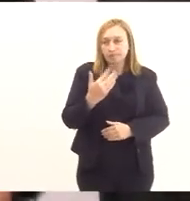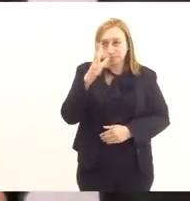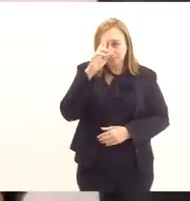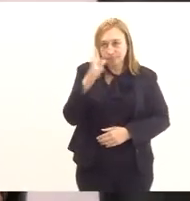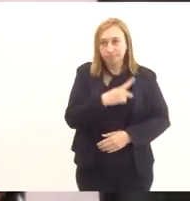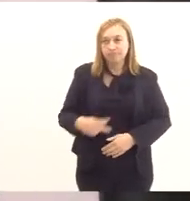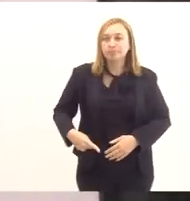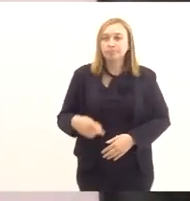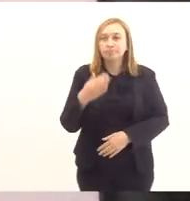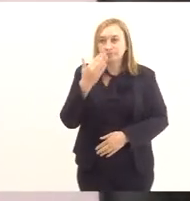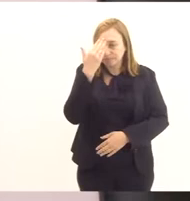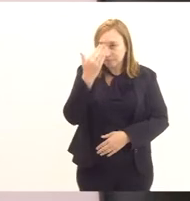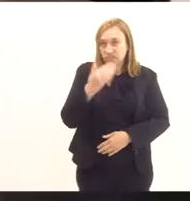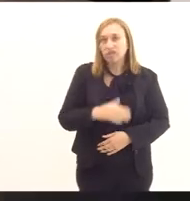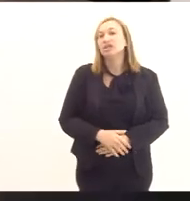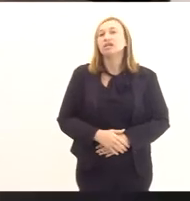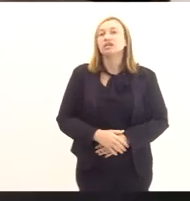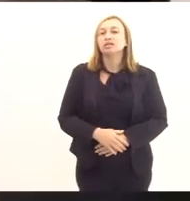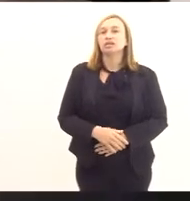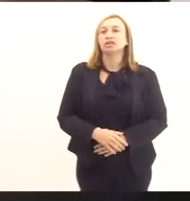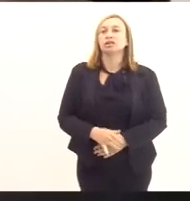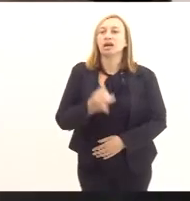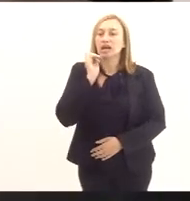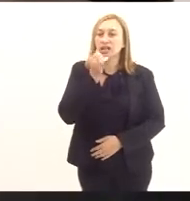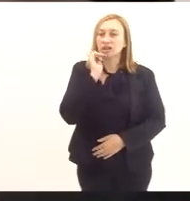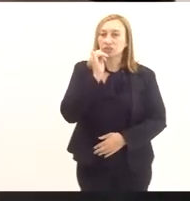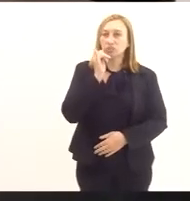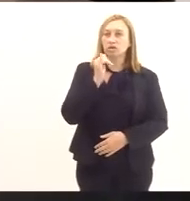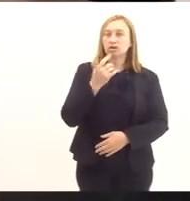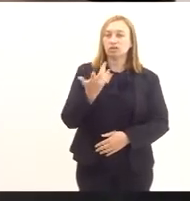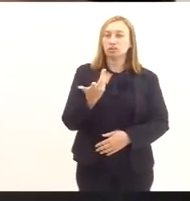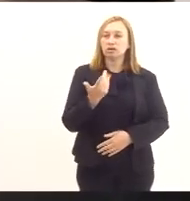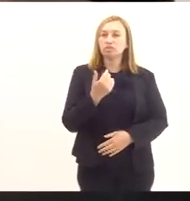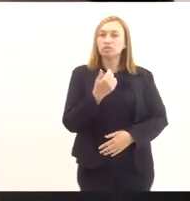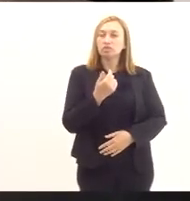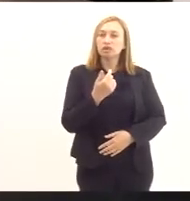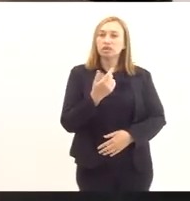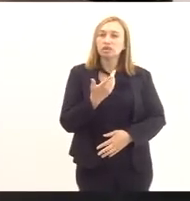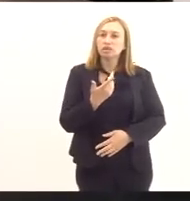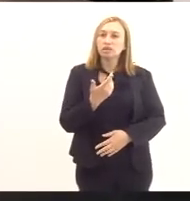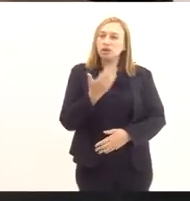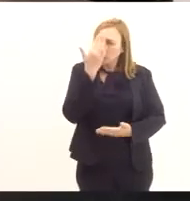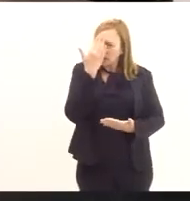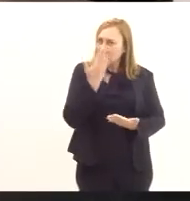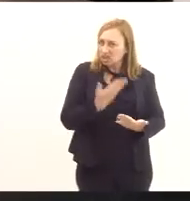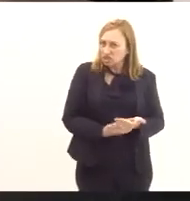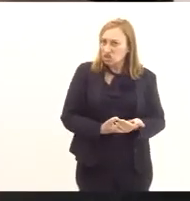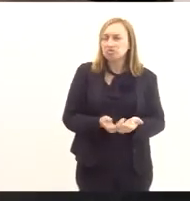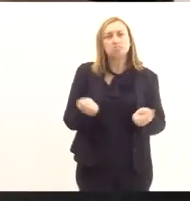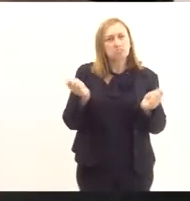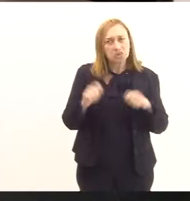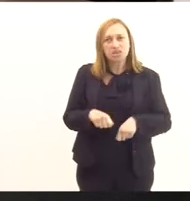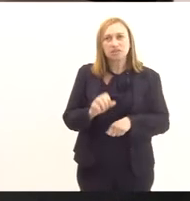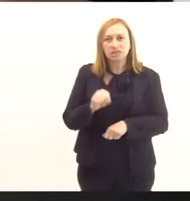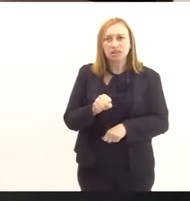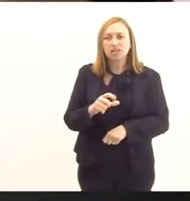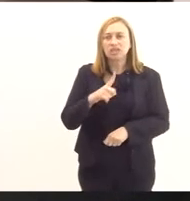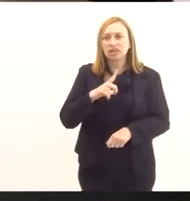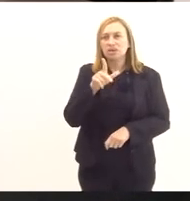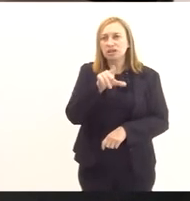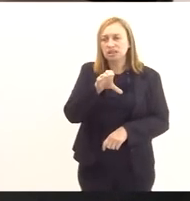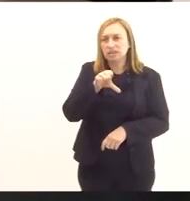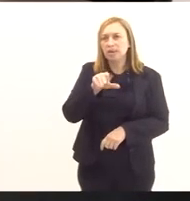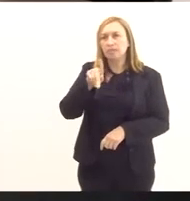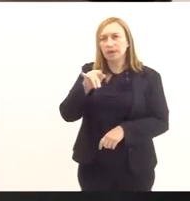obrigado Presidente eu fui Rodrigo lógico detalhes que seja totalmente possível a gente abrir uma